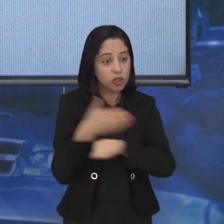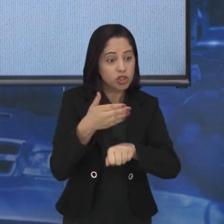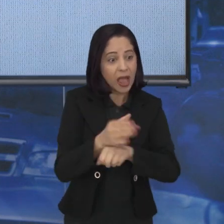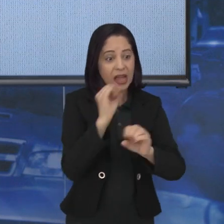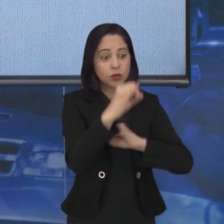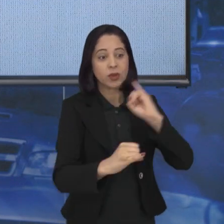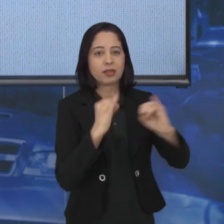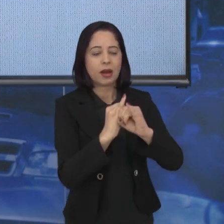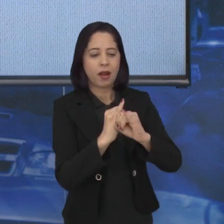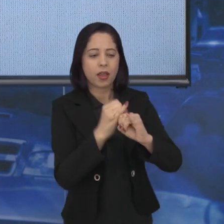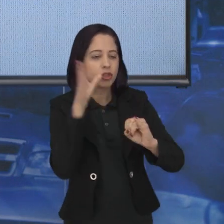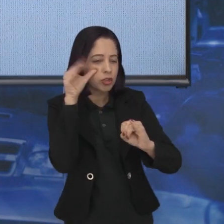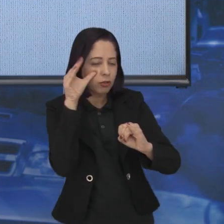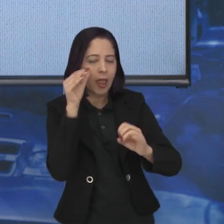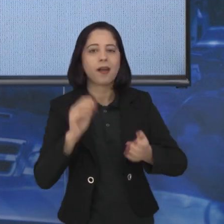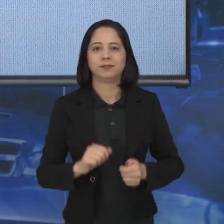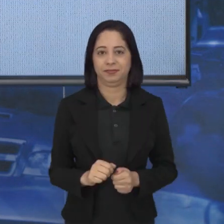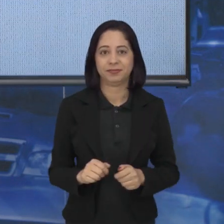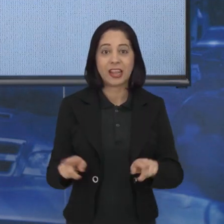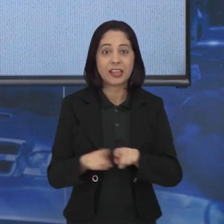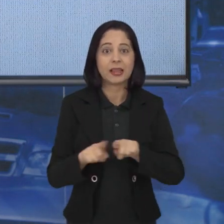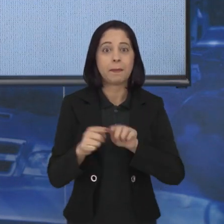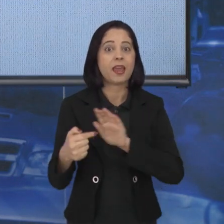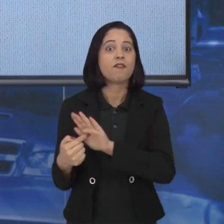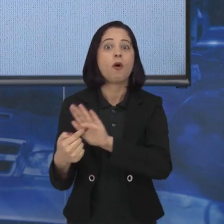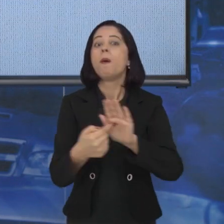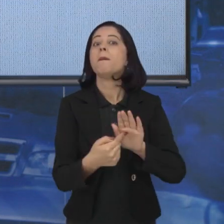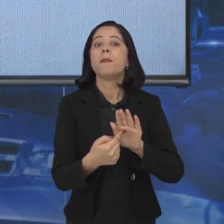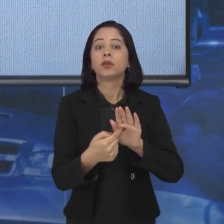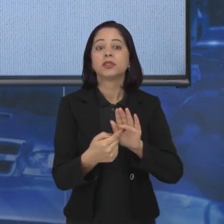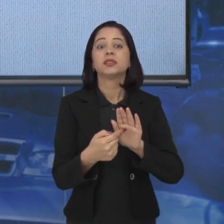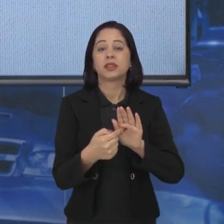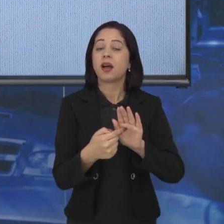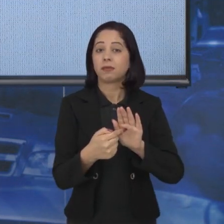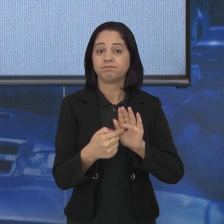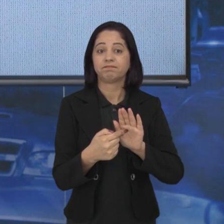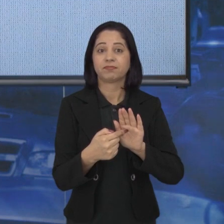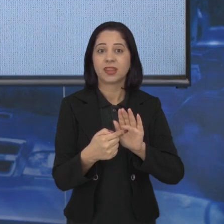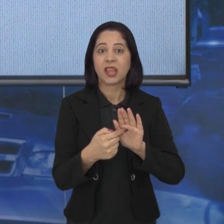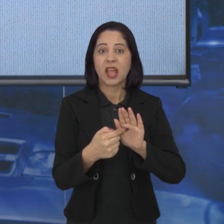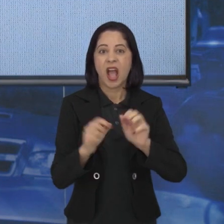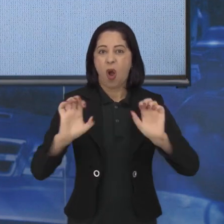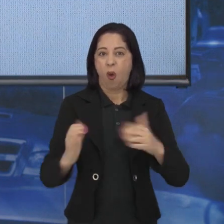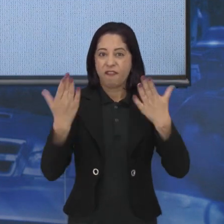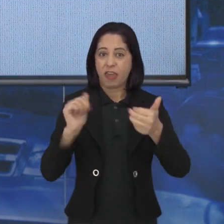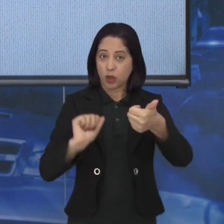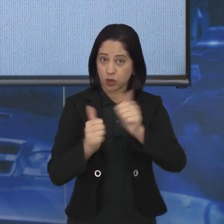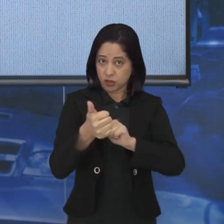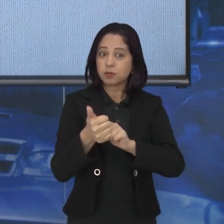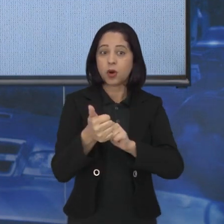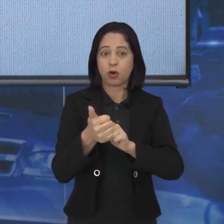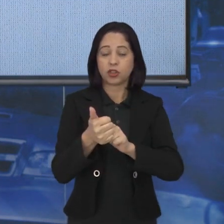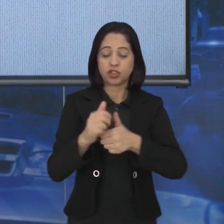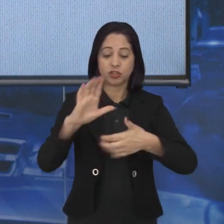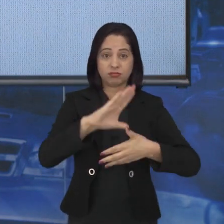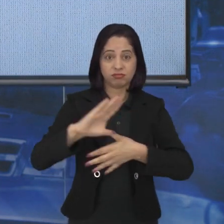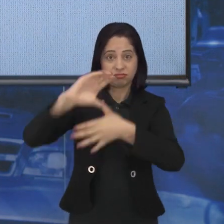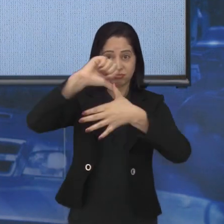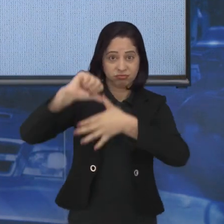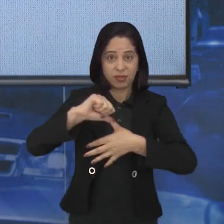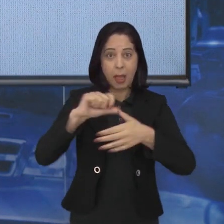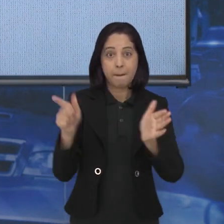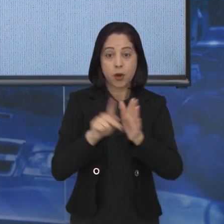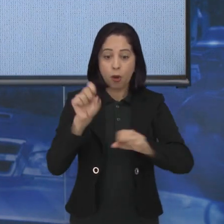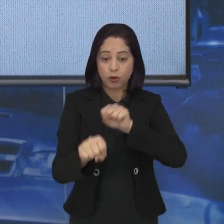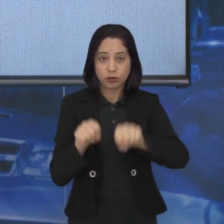rápida e fácil. Também vamos falar quais os ganhos para a cidade ao receber mega eventos esportivos, como o Pan-Americano de